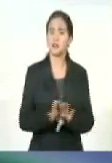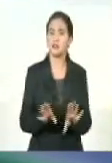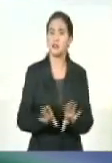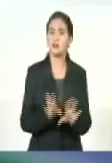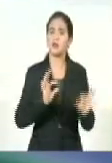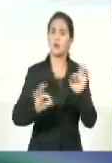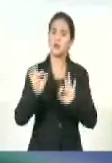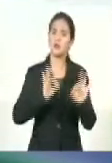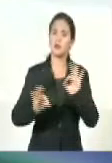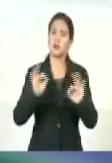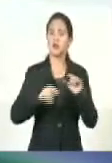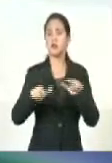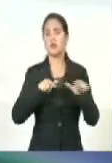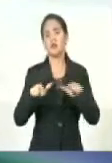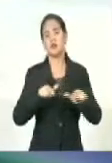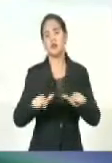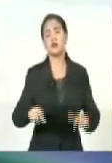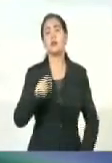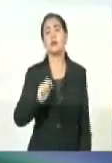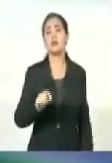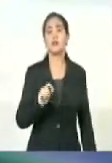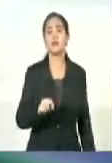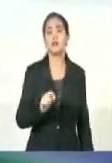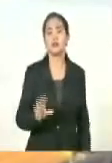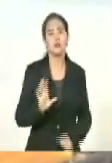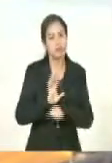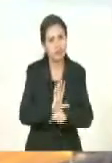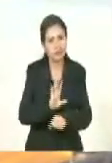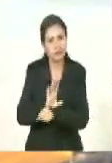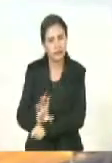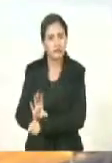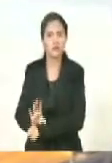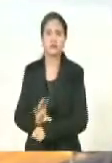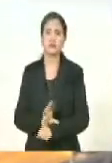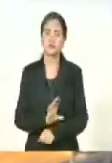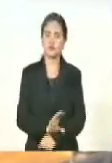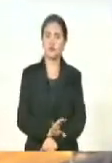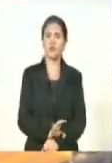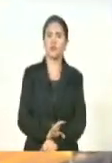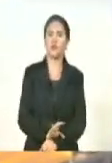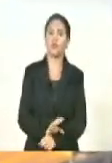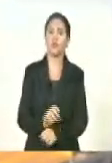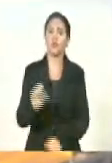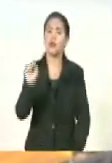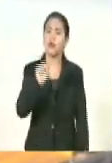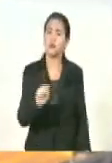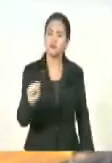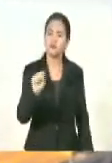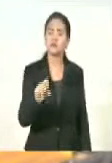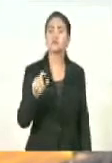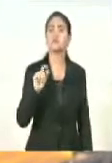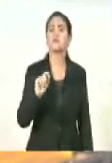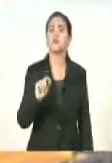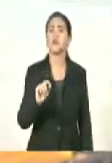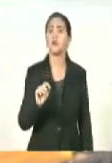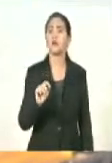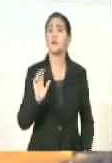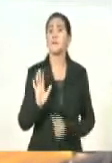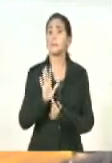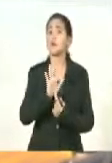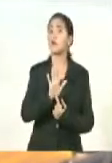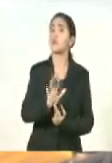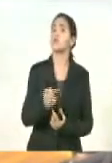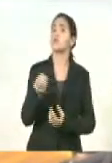dos trabalhadores que, de forma cooperada, articulada através de associação, eles dão um exemplo